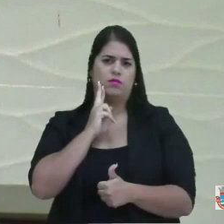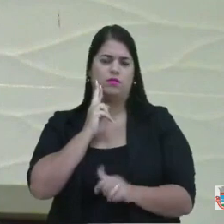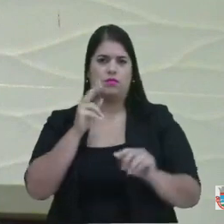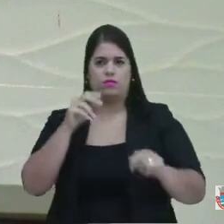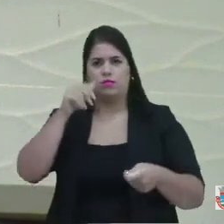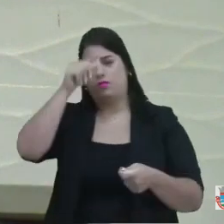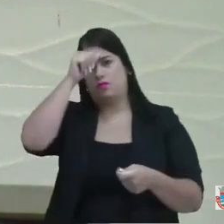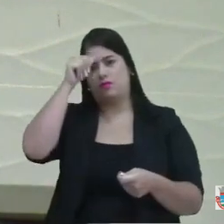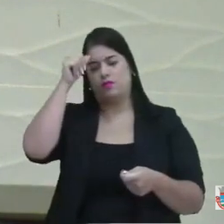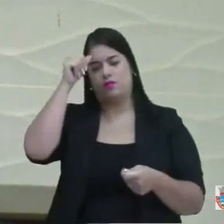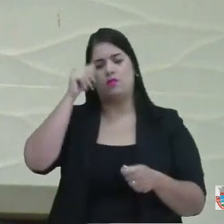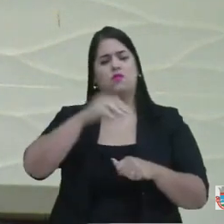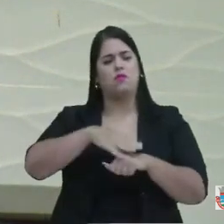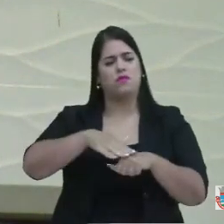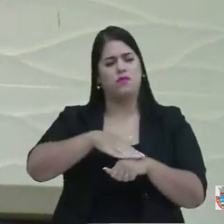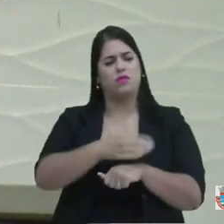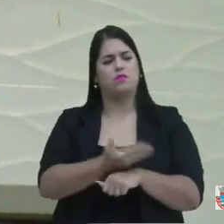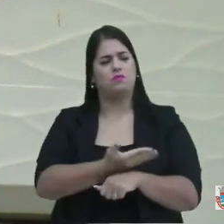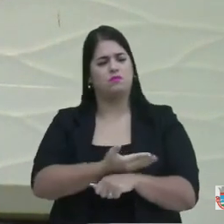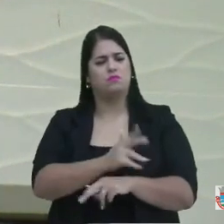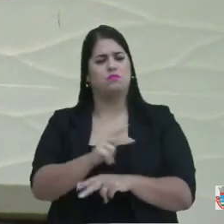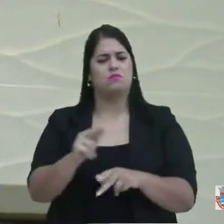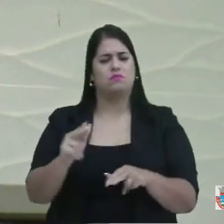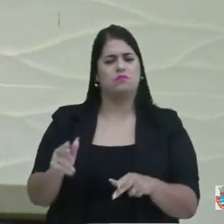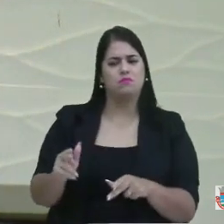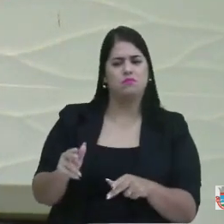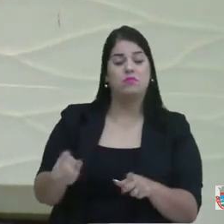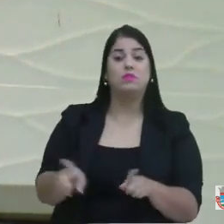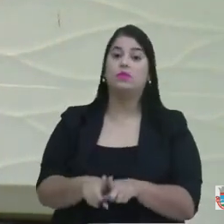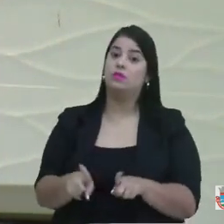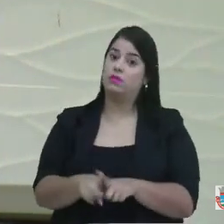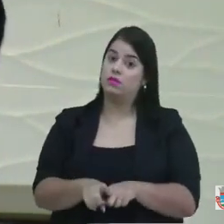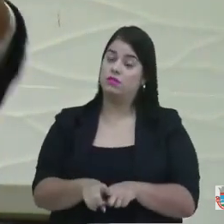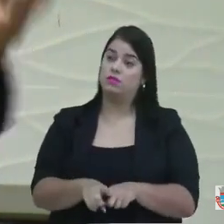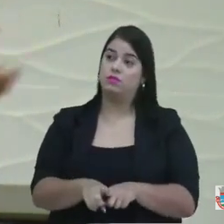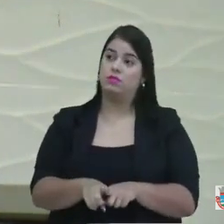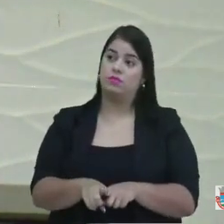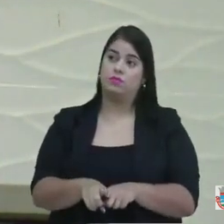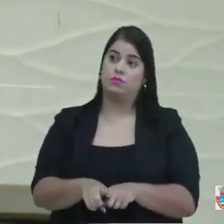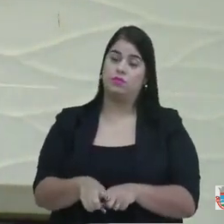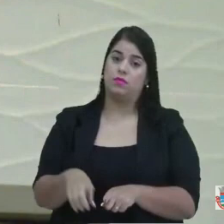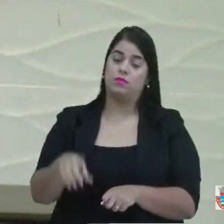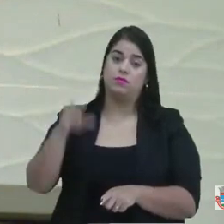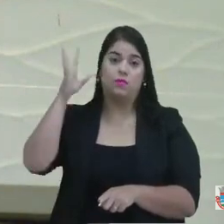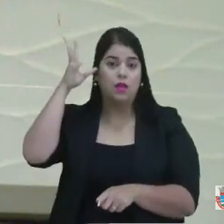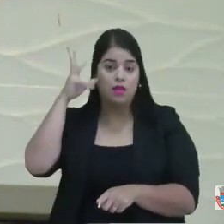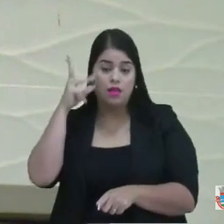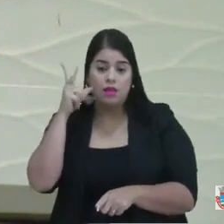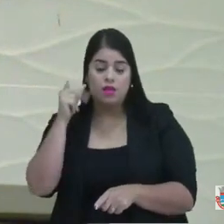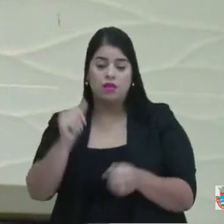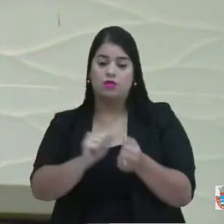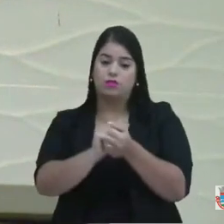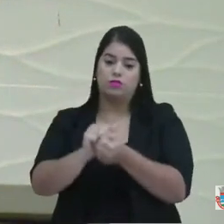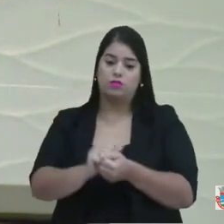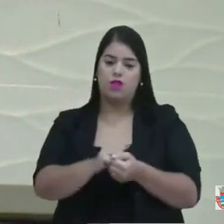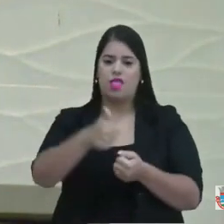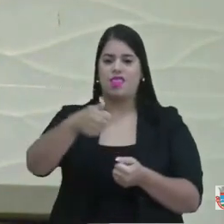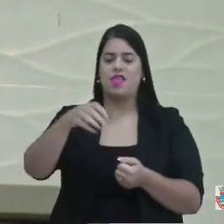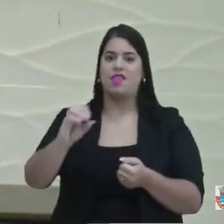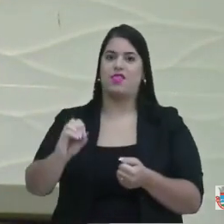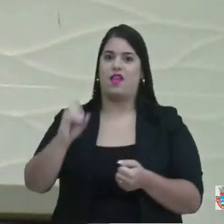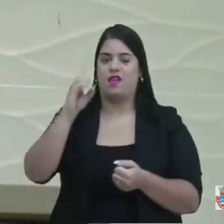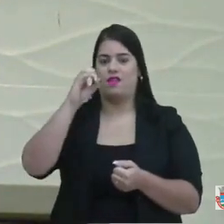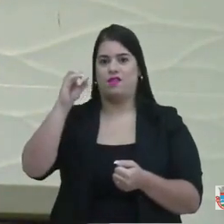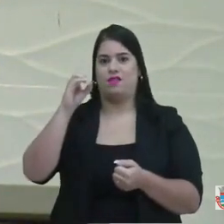amigos, até o próprio Zé Almeida também arrumou as máquinas, juntou as máquinas da prefeitura, foi 10 dias de limpeza, deu mais de